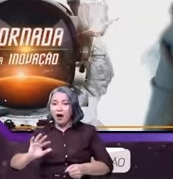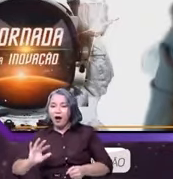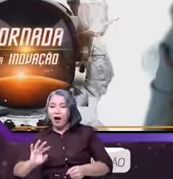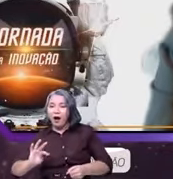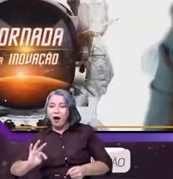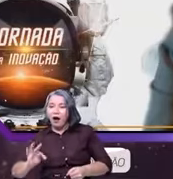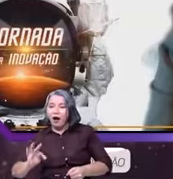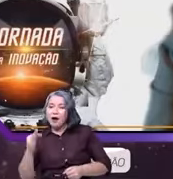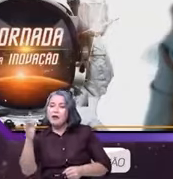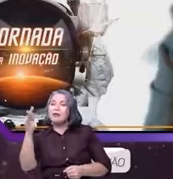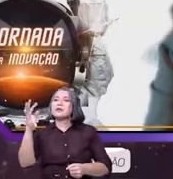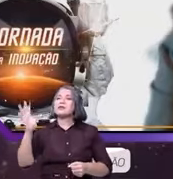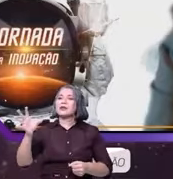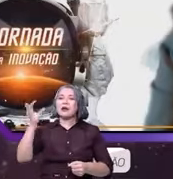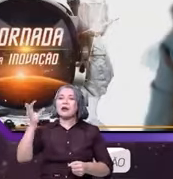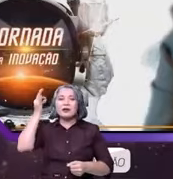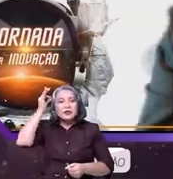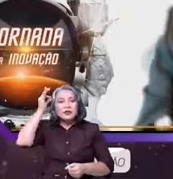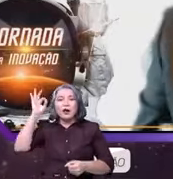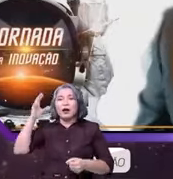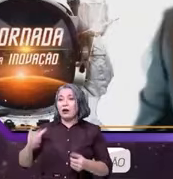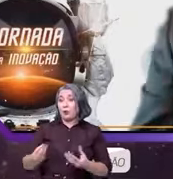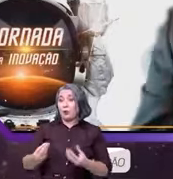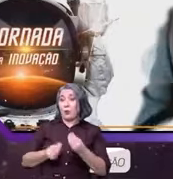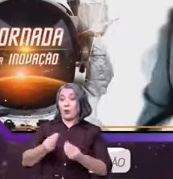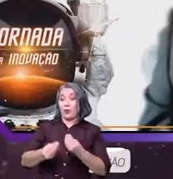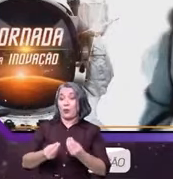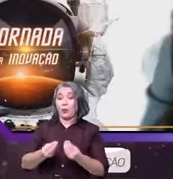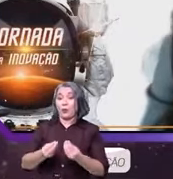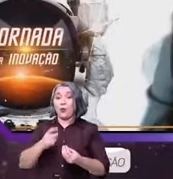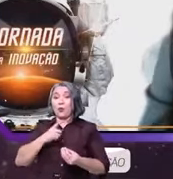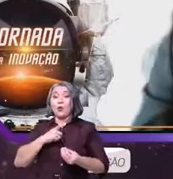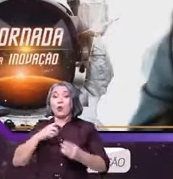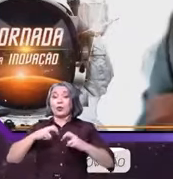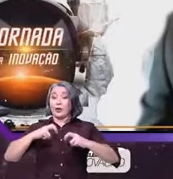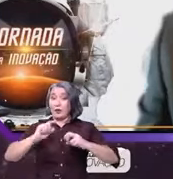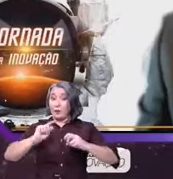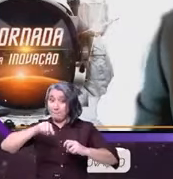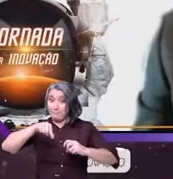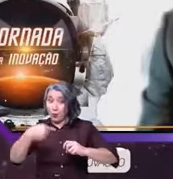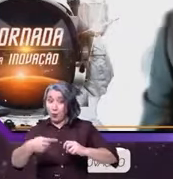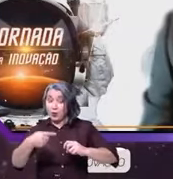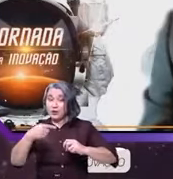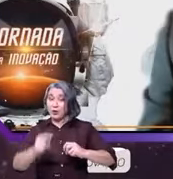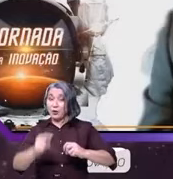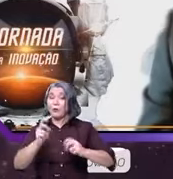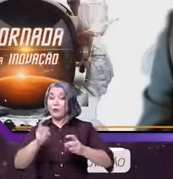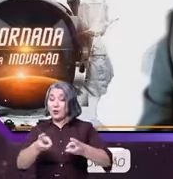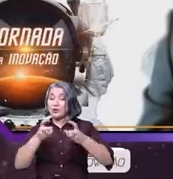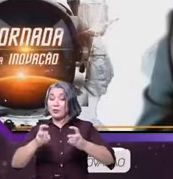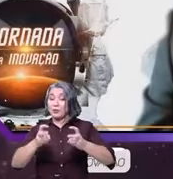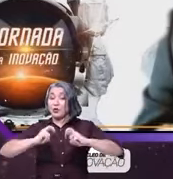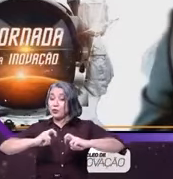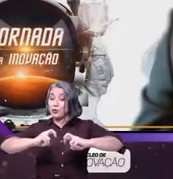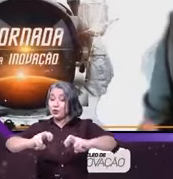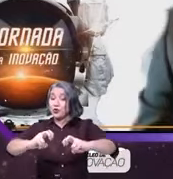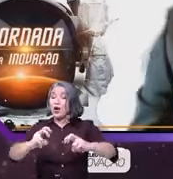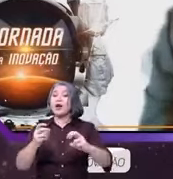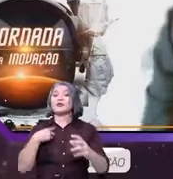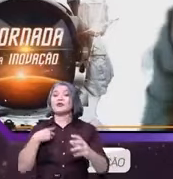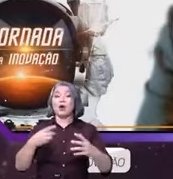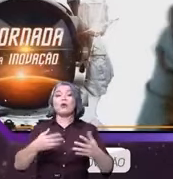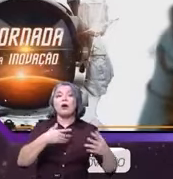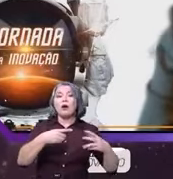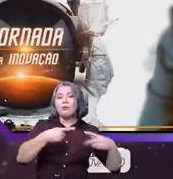fazer essa experimentação, e aí os jurados depois vão seguir adiante com as suas deliberações, dizendo se